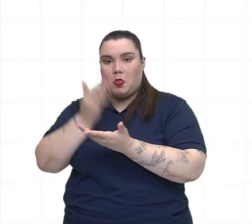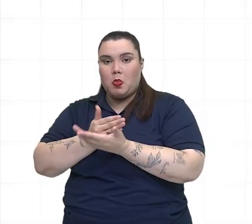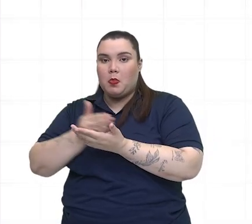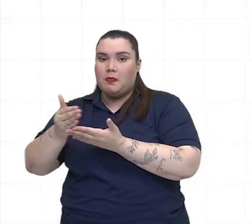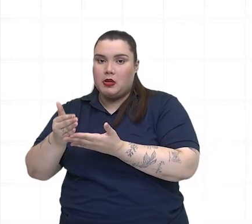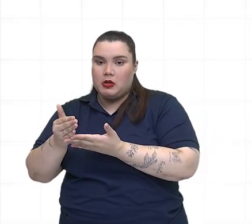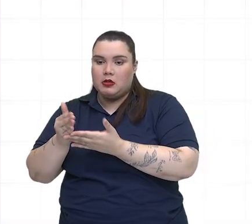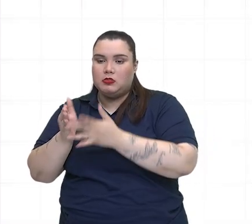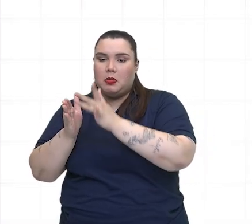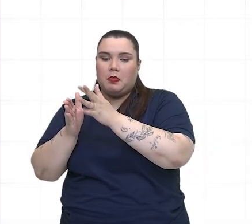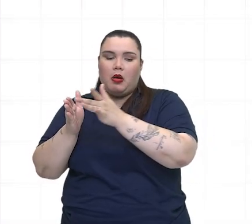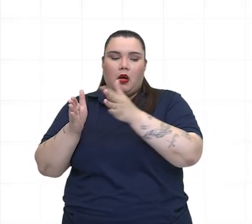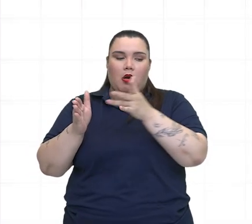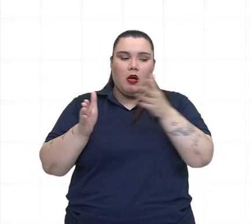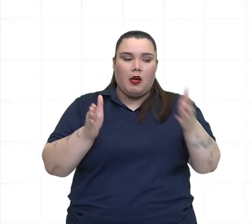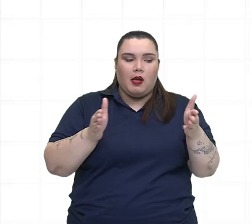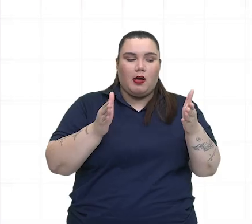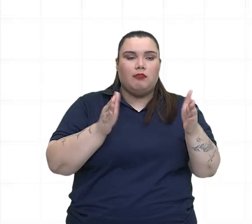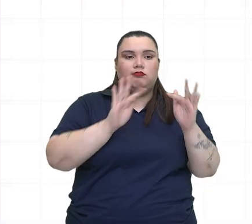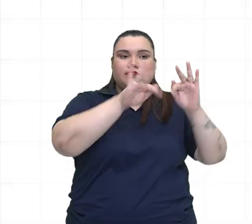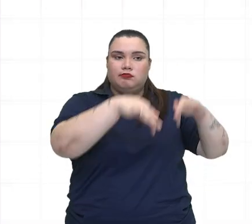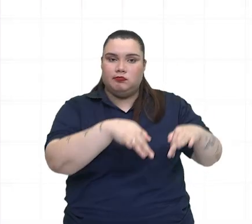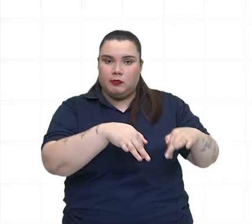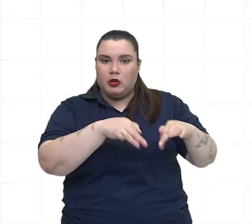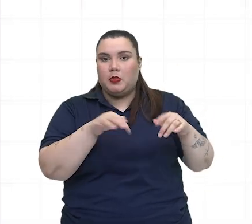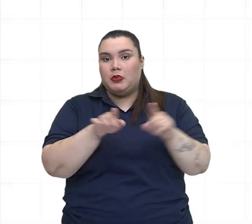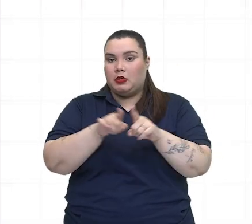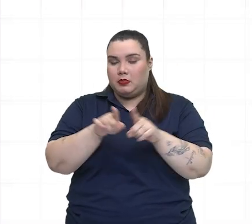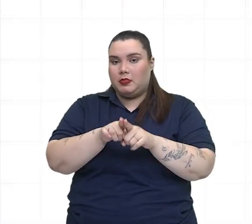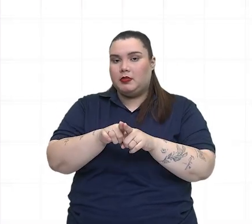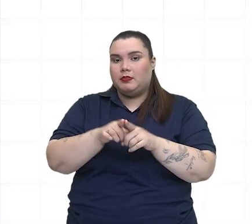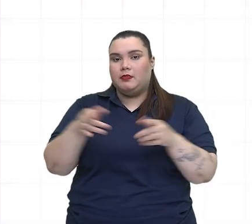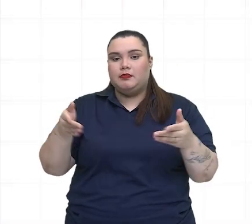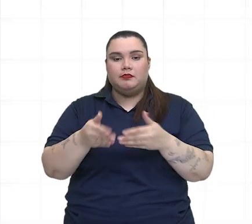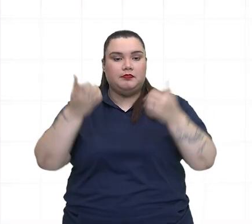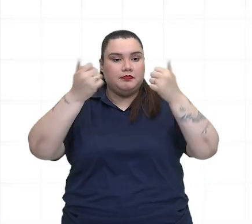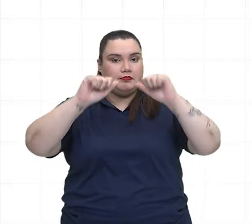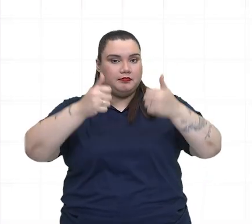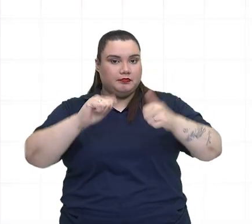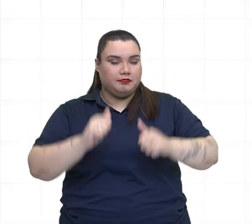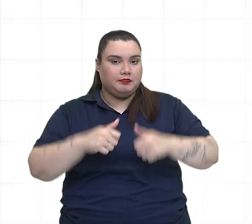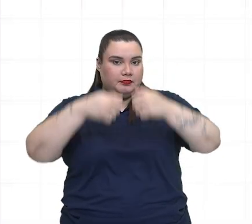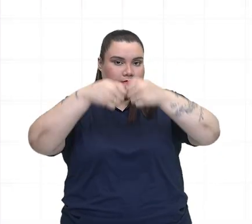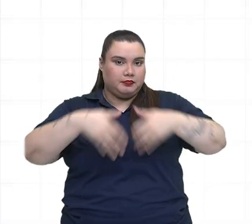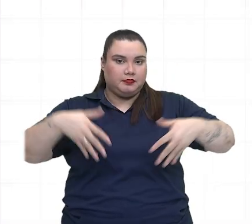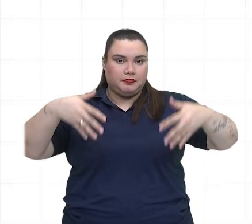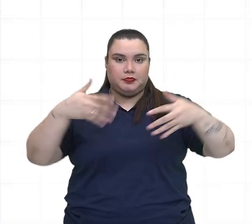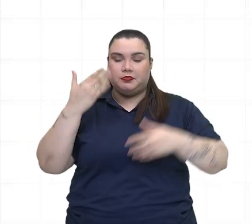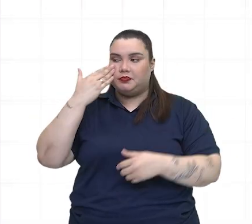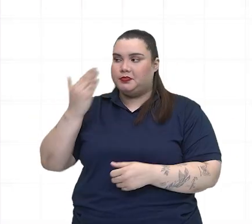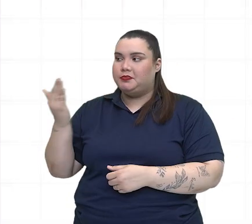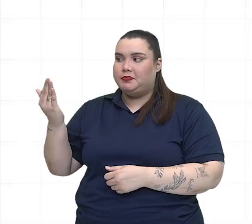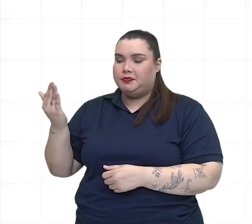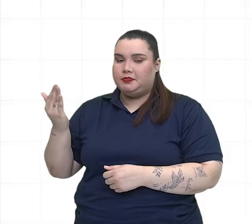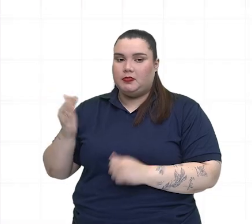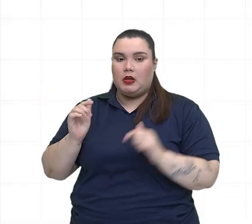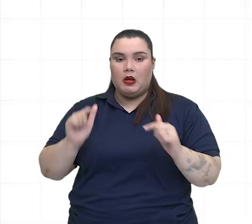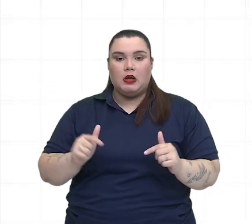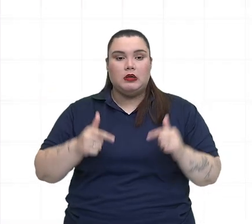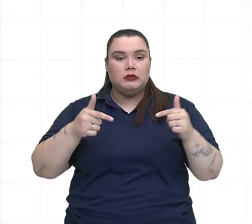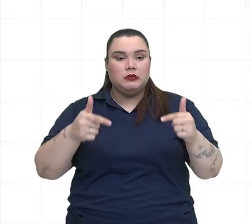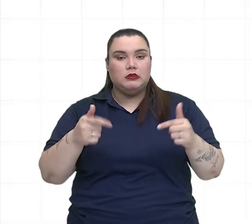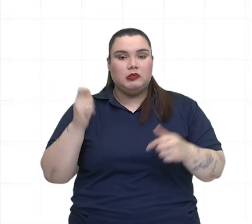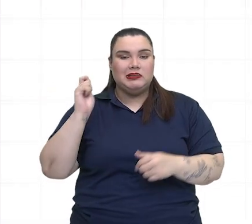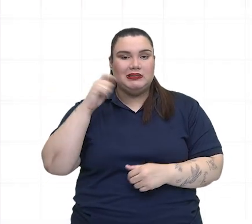diversas etapas até chegar no fim. Então, olha, vamos analisar esse fluxograma, né? O ato